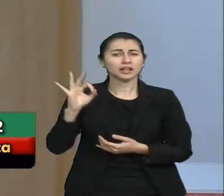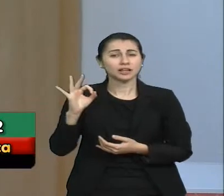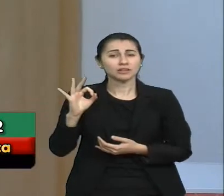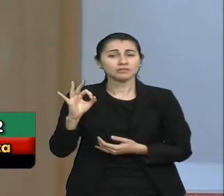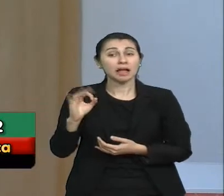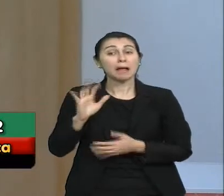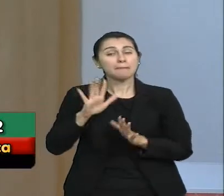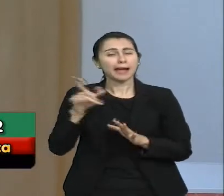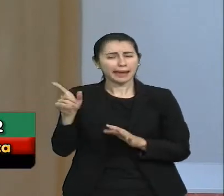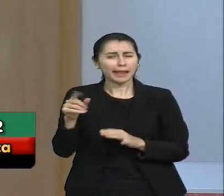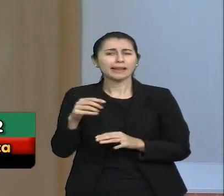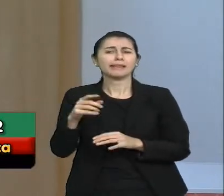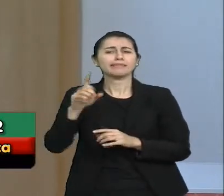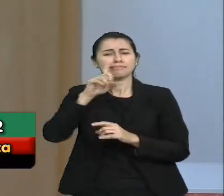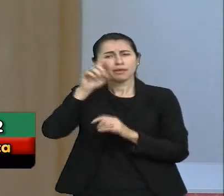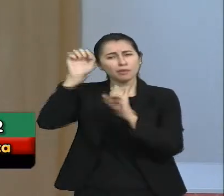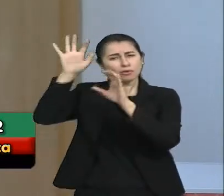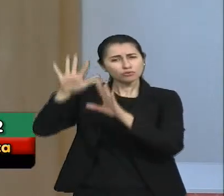novo.